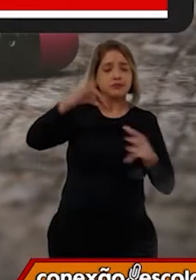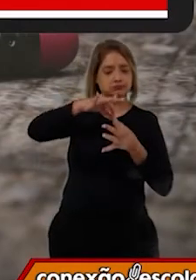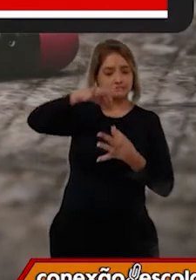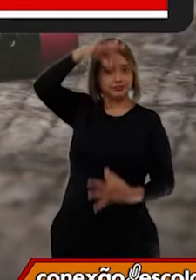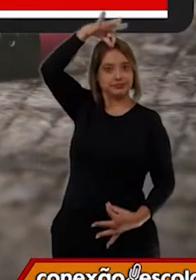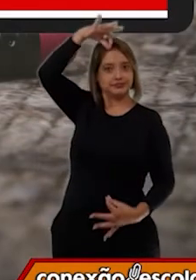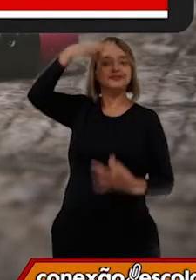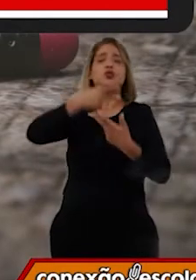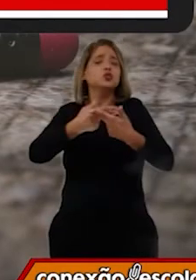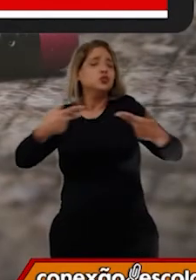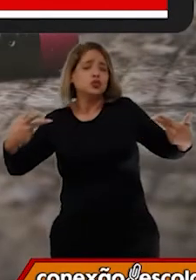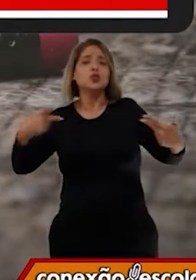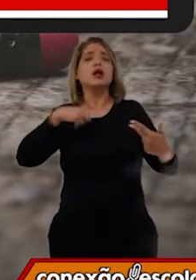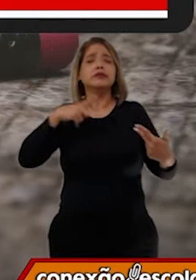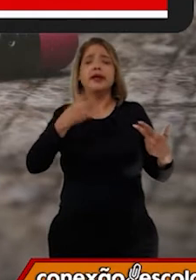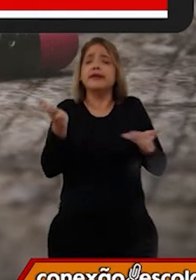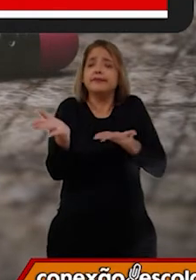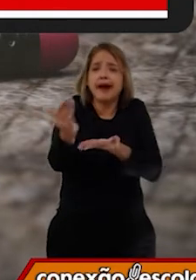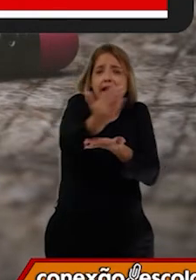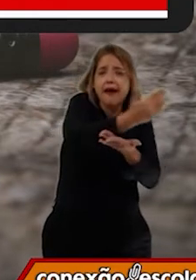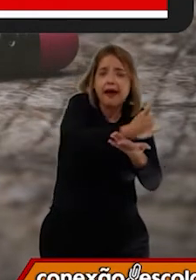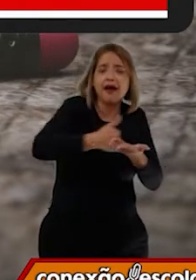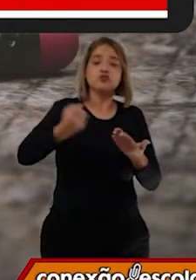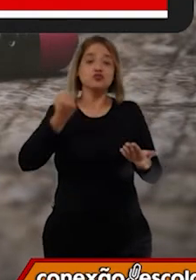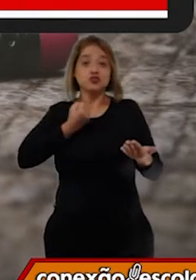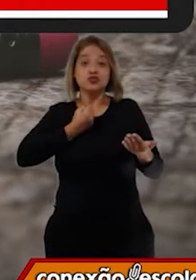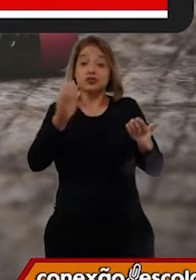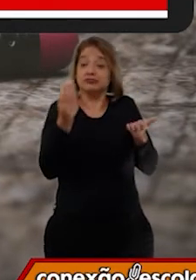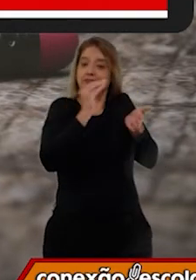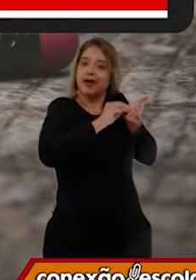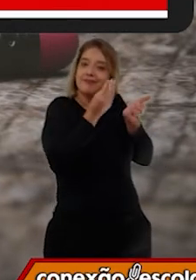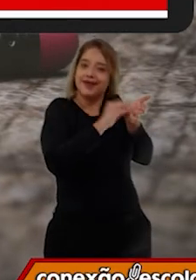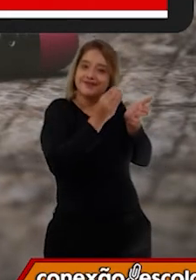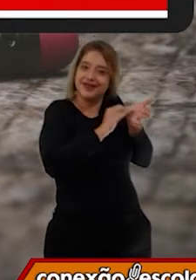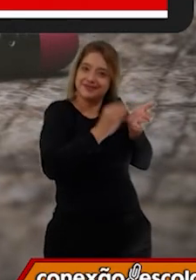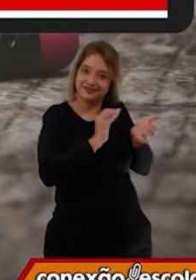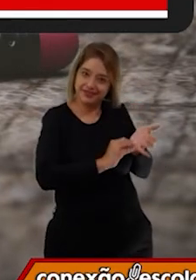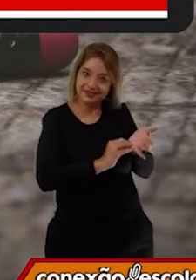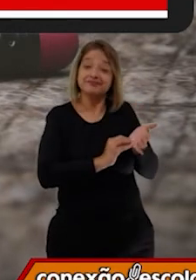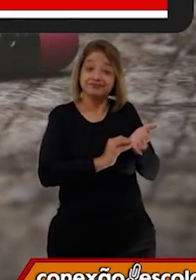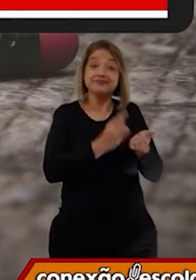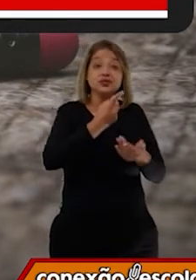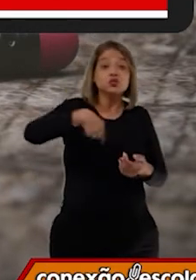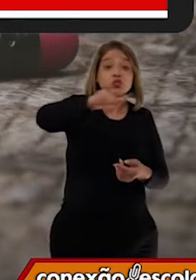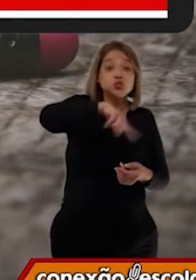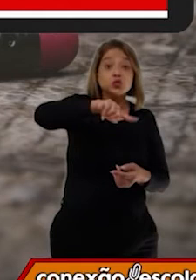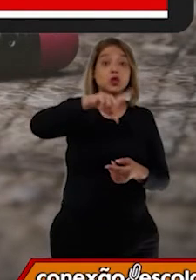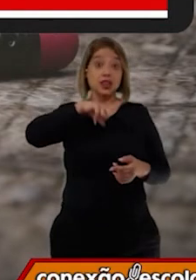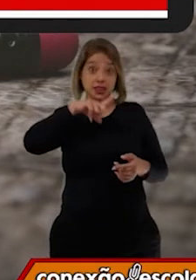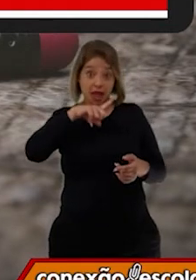é usado números. Todas essas, tudo que você fizer, tudo que tem